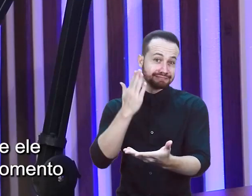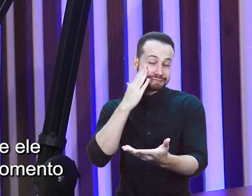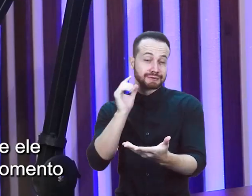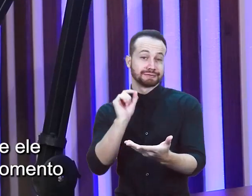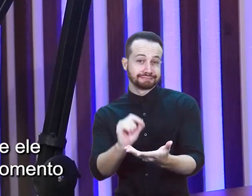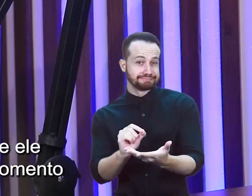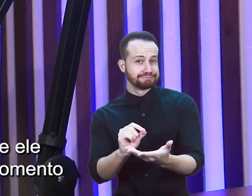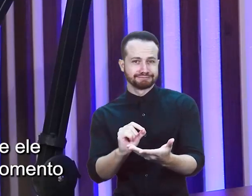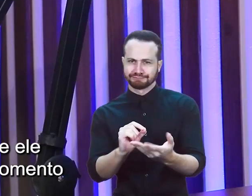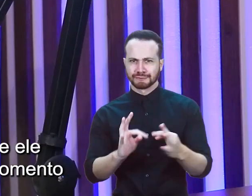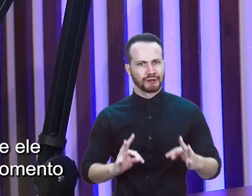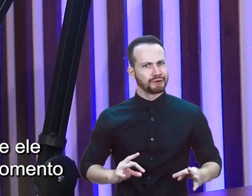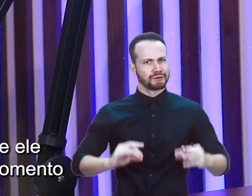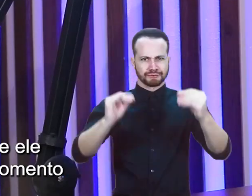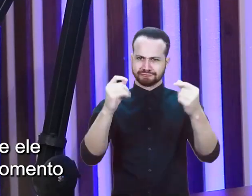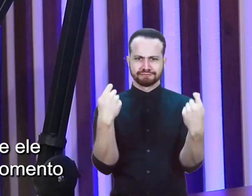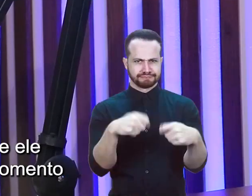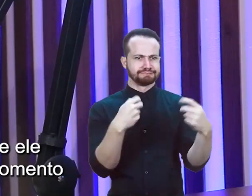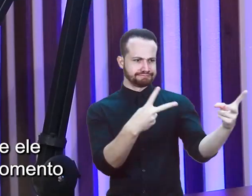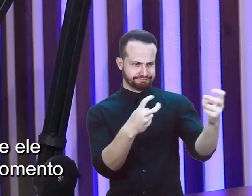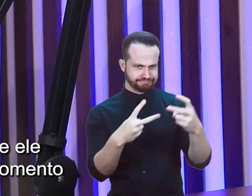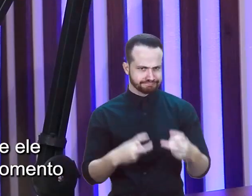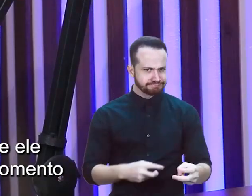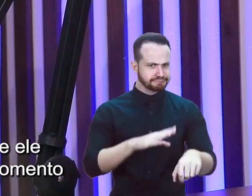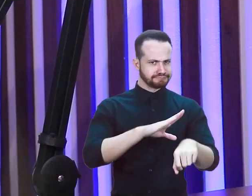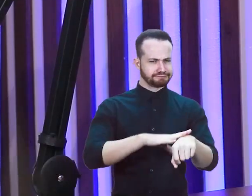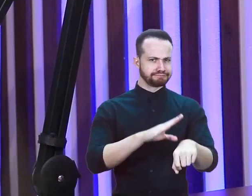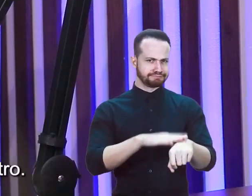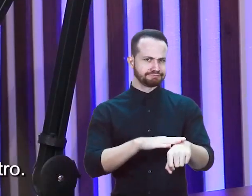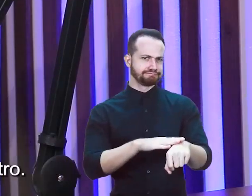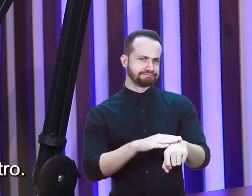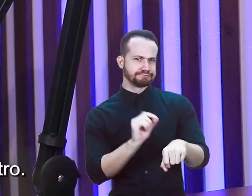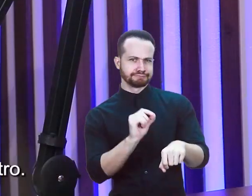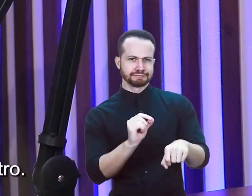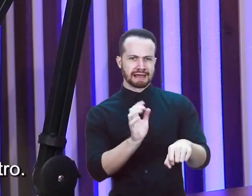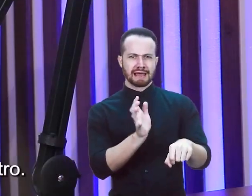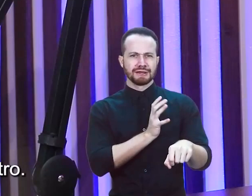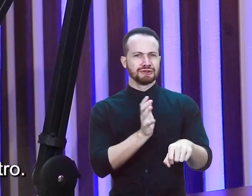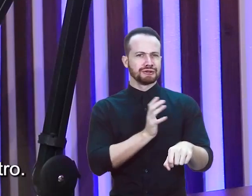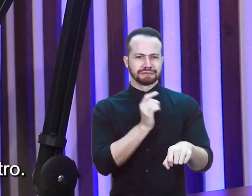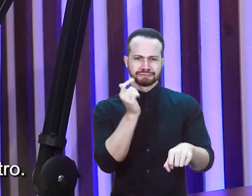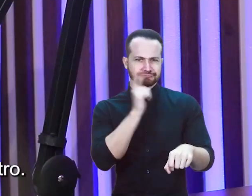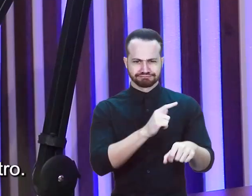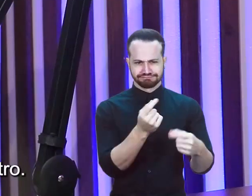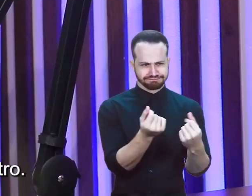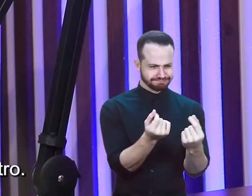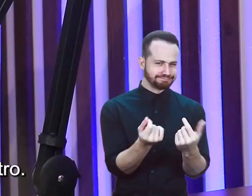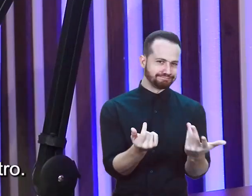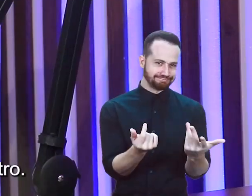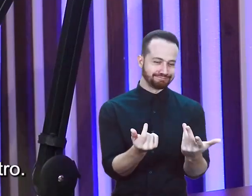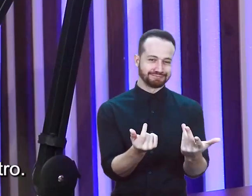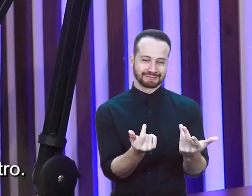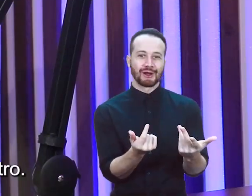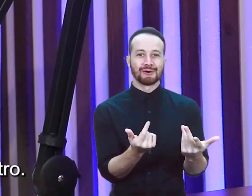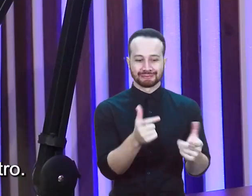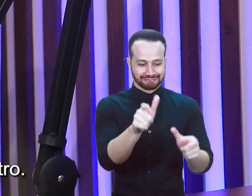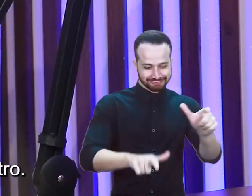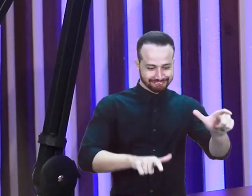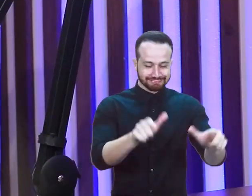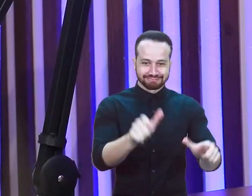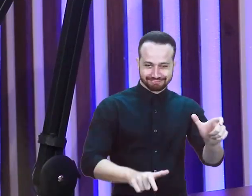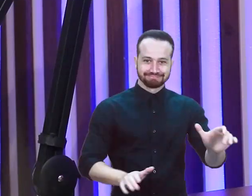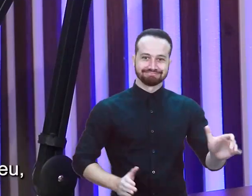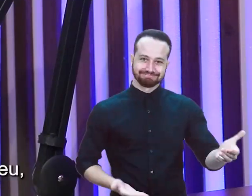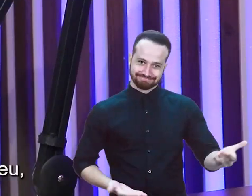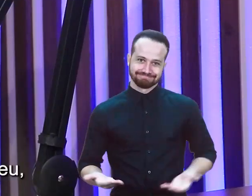era tudo que eles necessitavam naquele momento para enriquecer-se, né, às custas do trabalho do